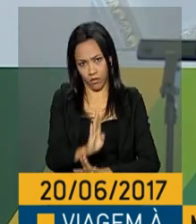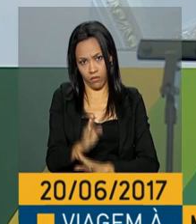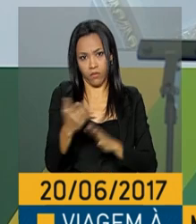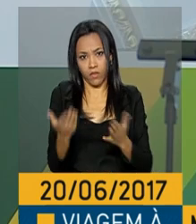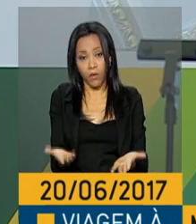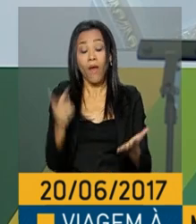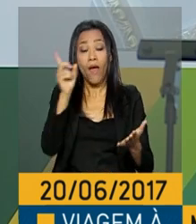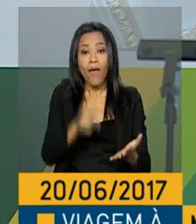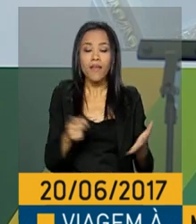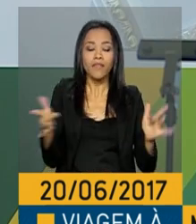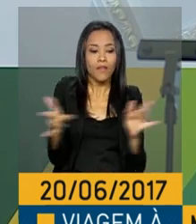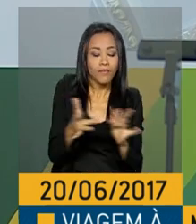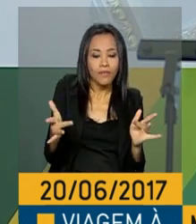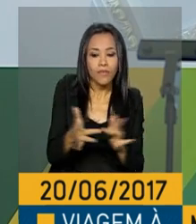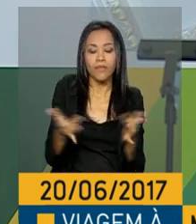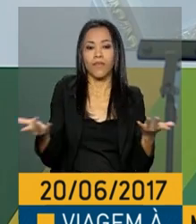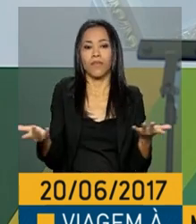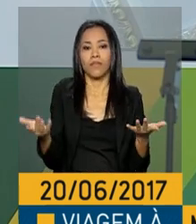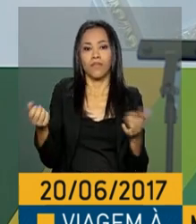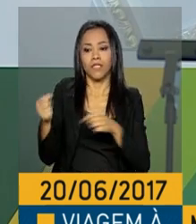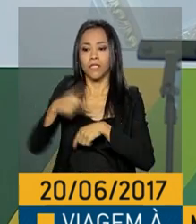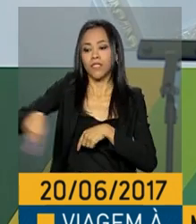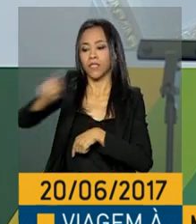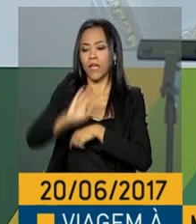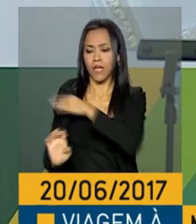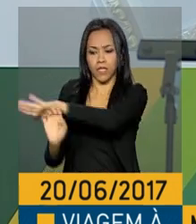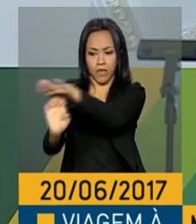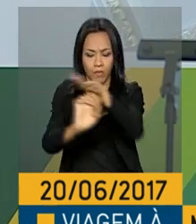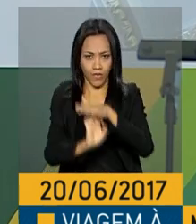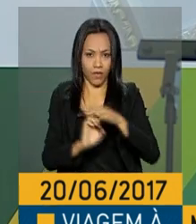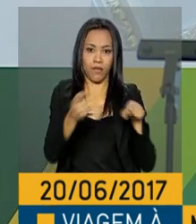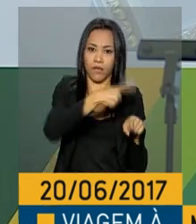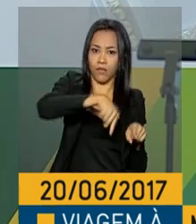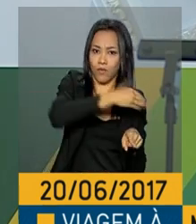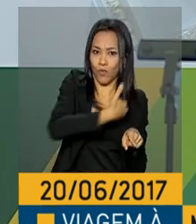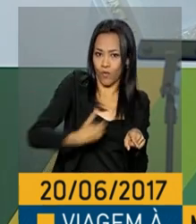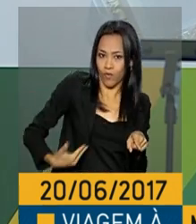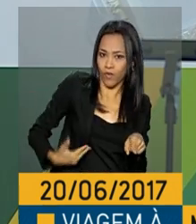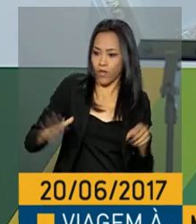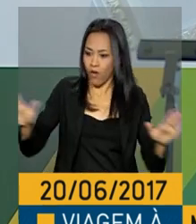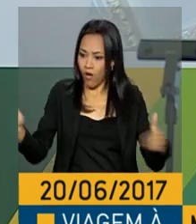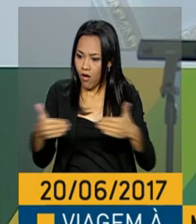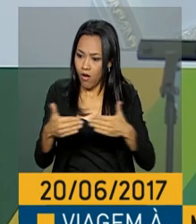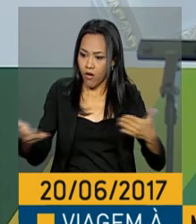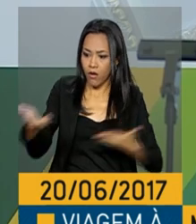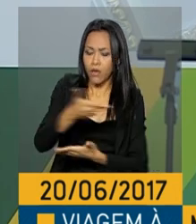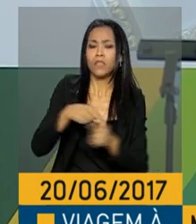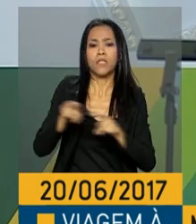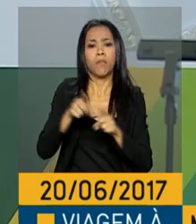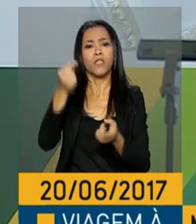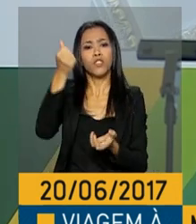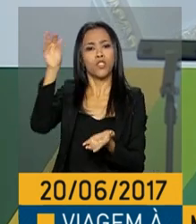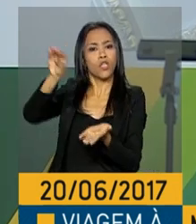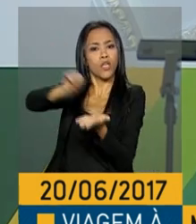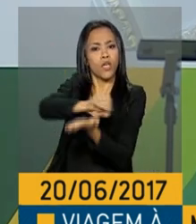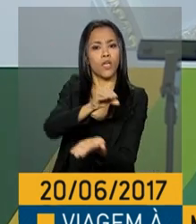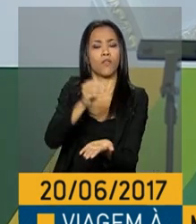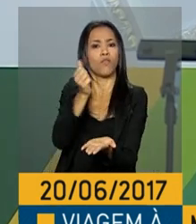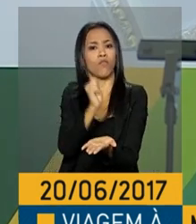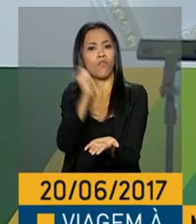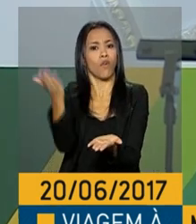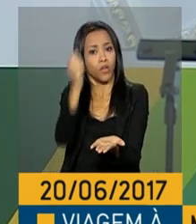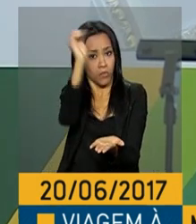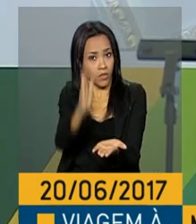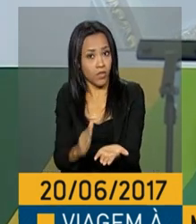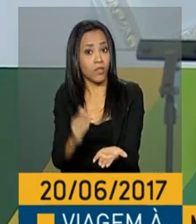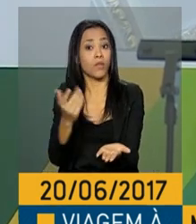dessa interação do capital privado com o capital público, da interação do capital estrangeiro, do capital nacional com o capital público,